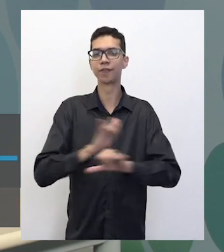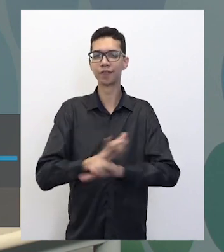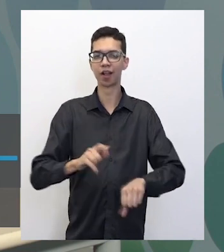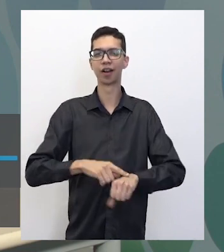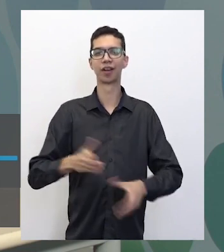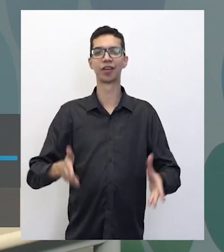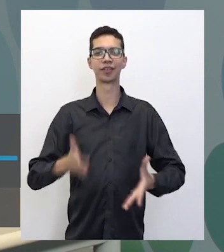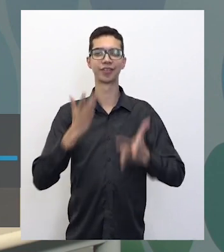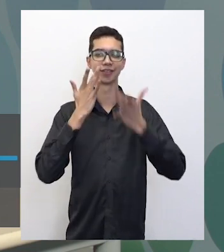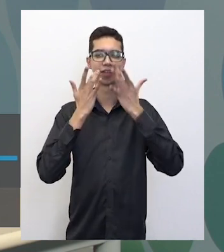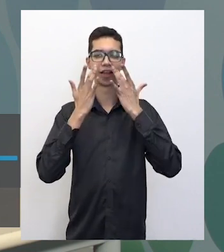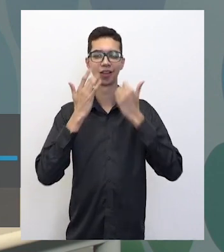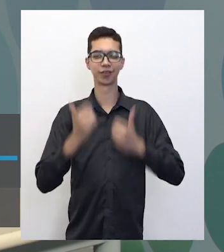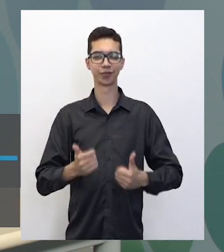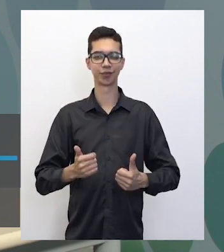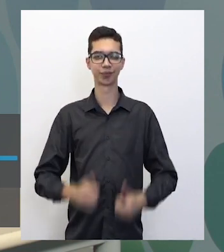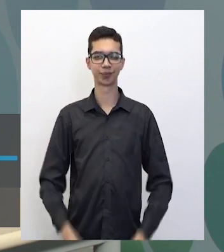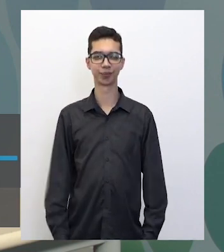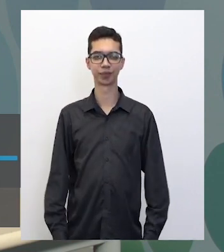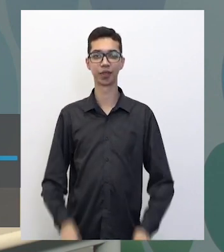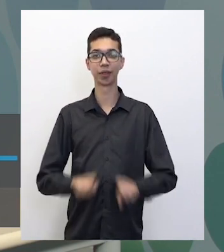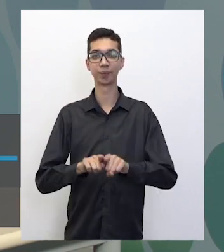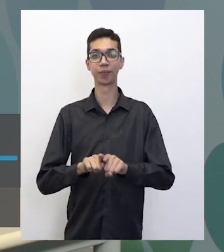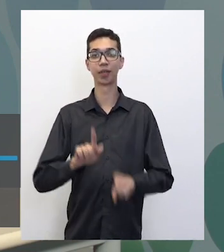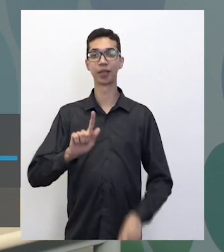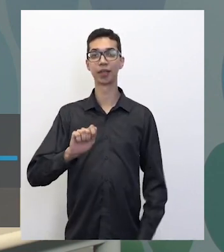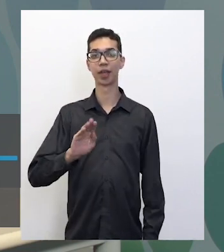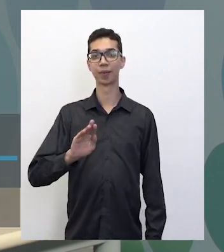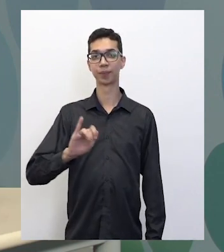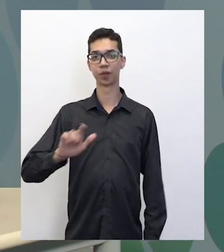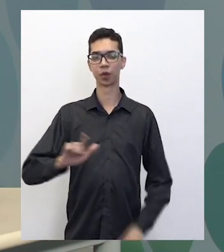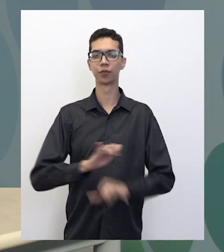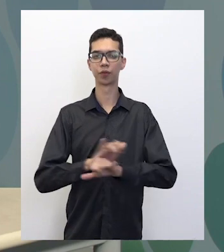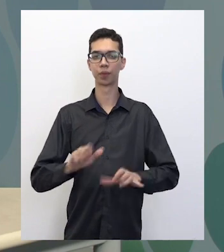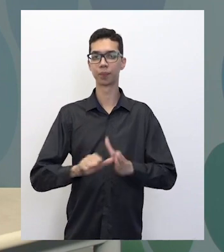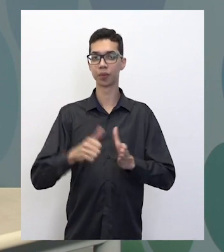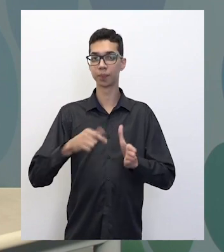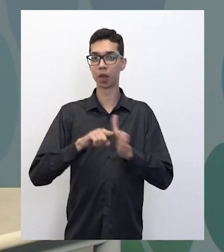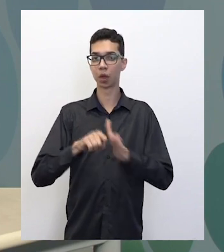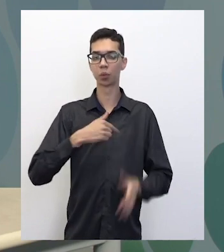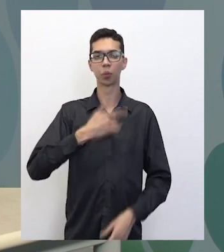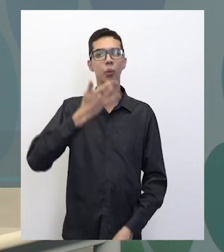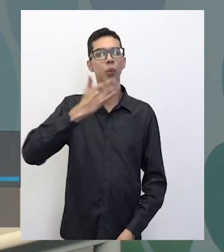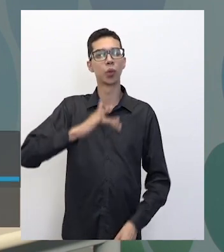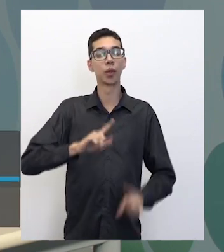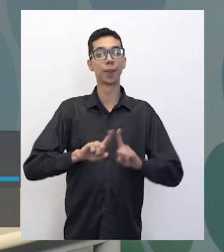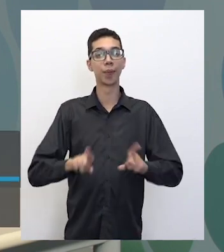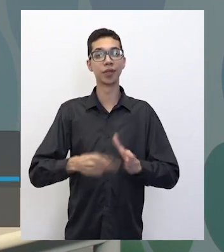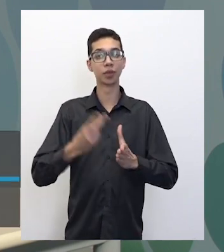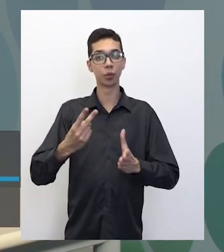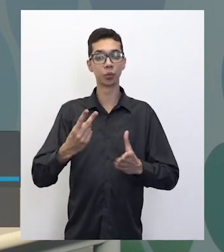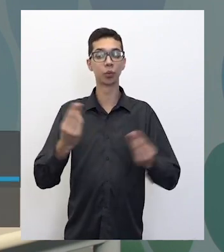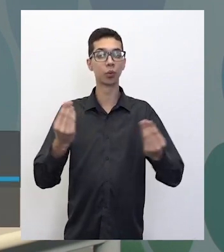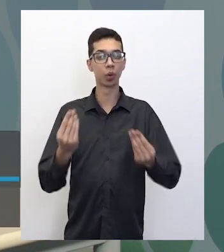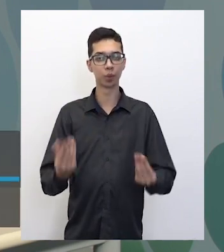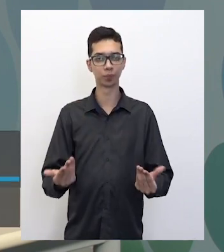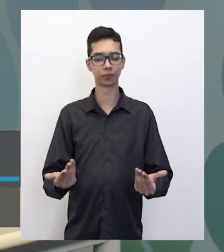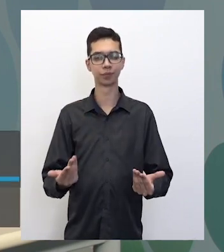Gabriel. Para a primeira questão, ele falou que não sabe, mas a segunda ele falou são formas de artes que se desenvolvem no